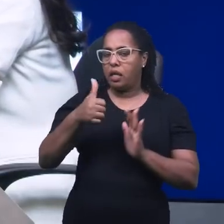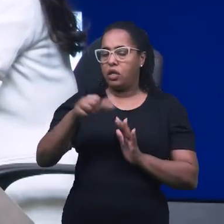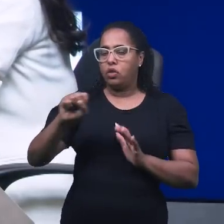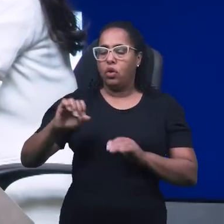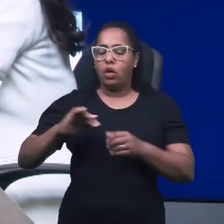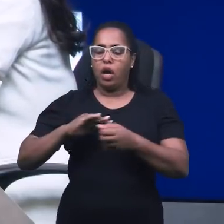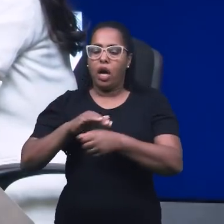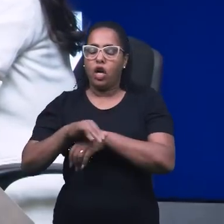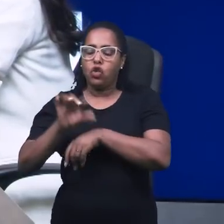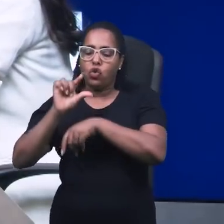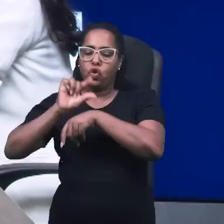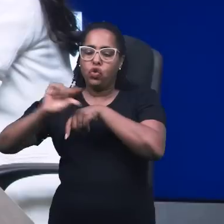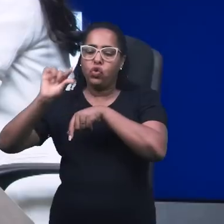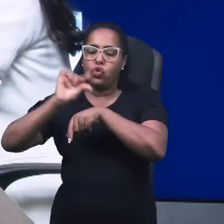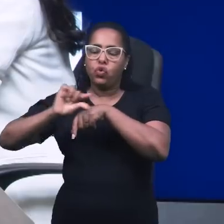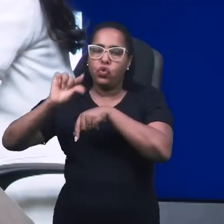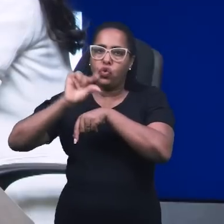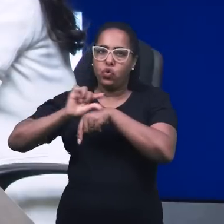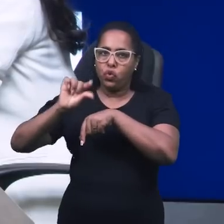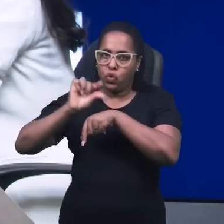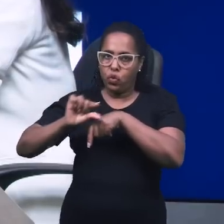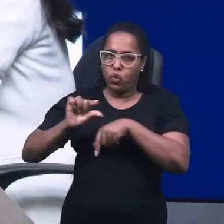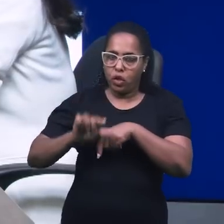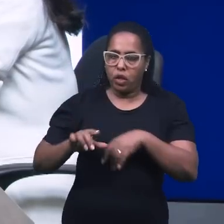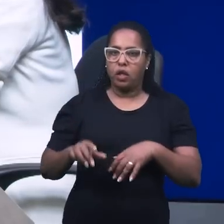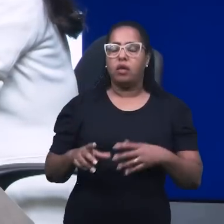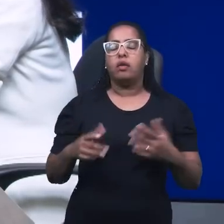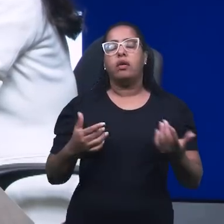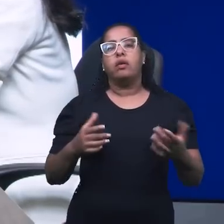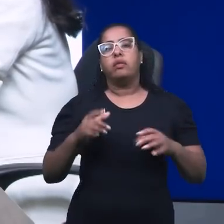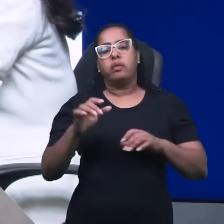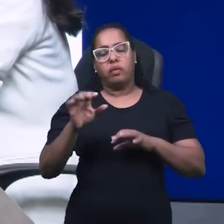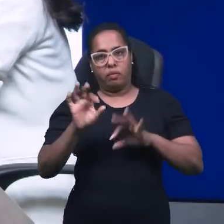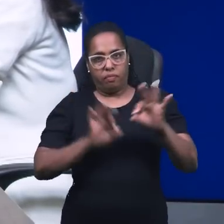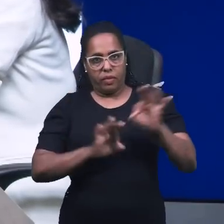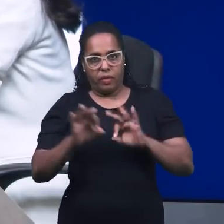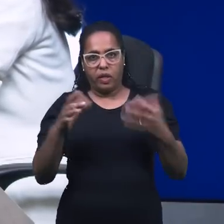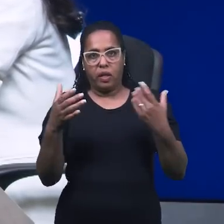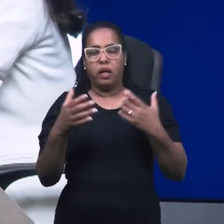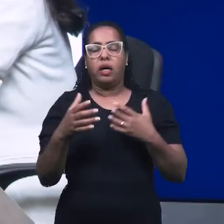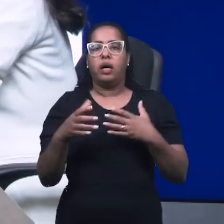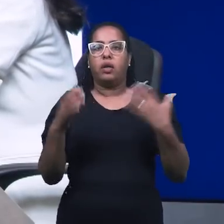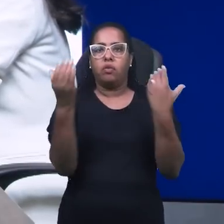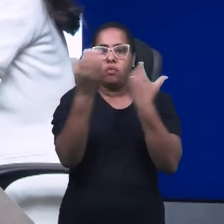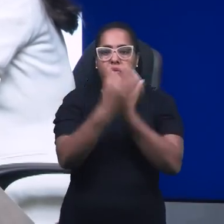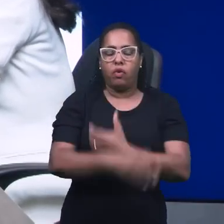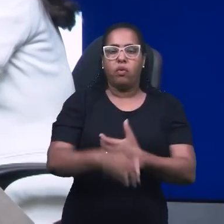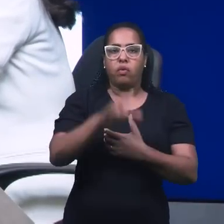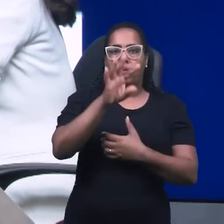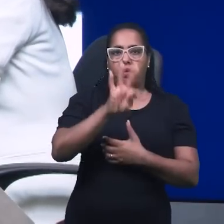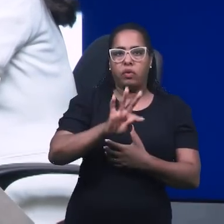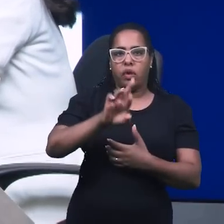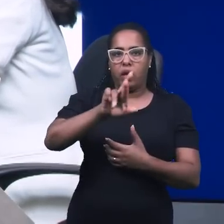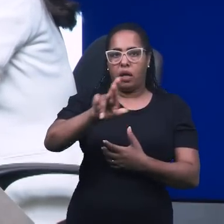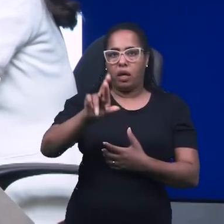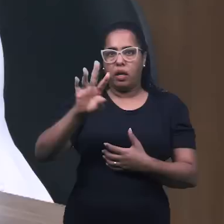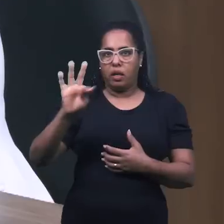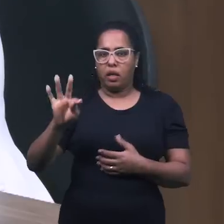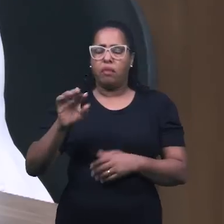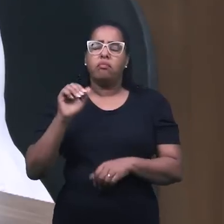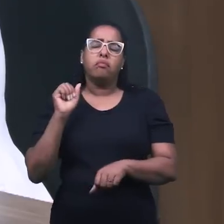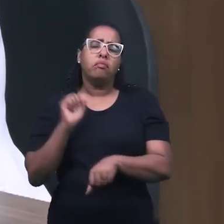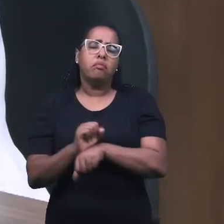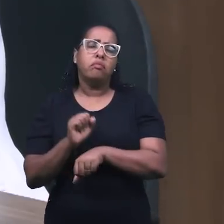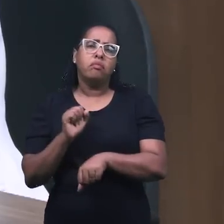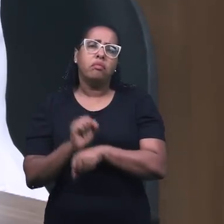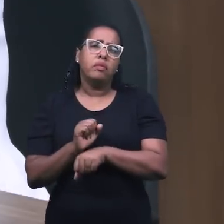cursinho para o concurso do TRT, né? E se você se preparando para o concurso? Me preparando. Eu vou dar uma pausinha